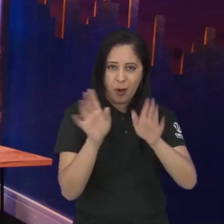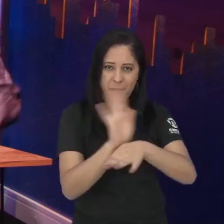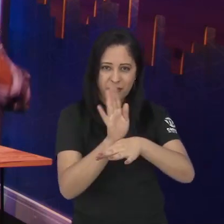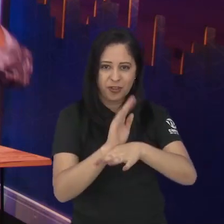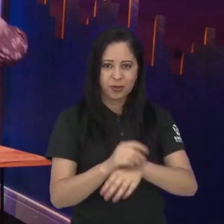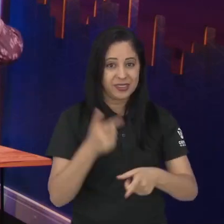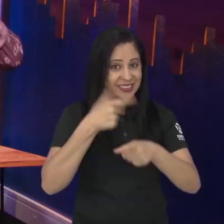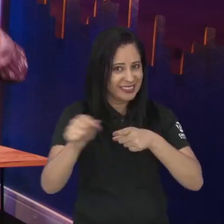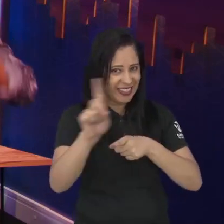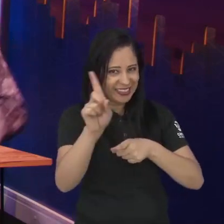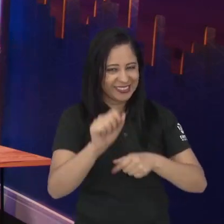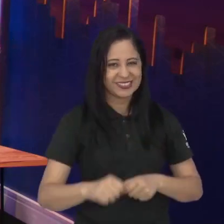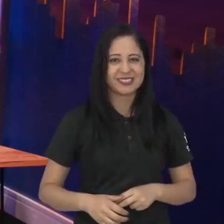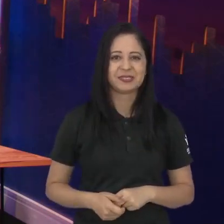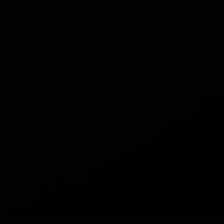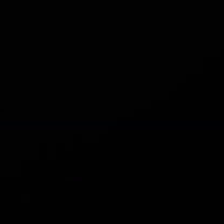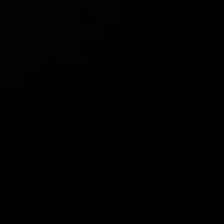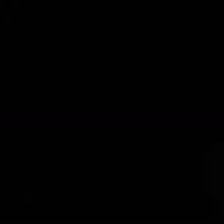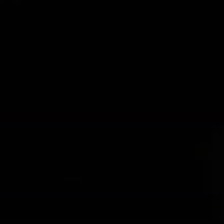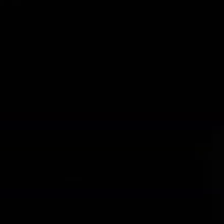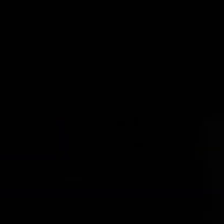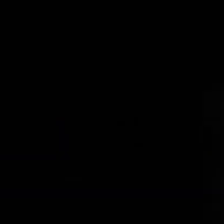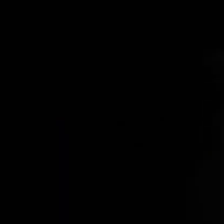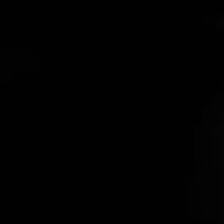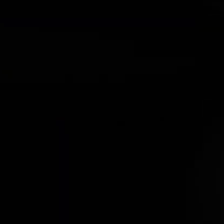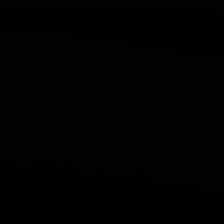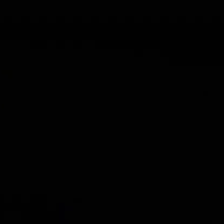com a gente. A gente já volta.